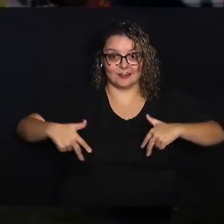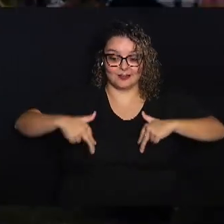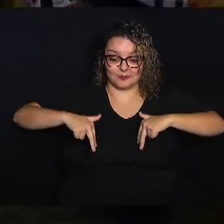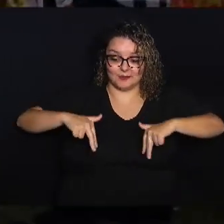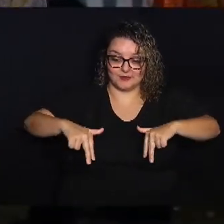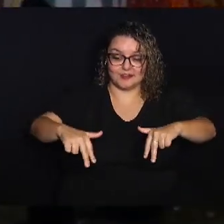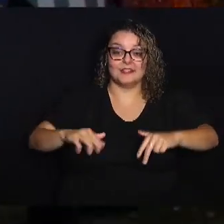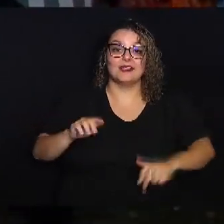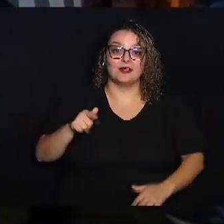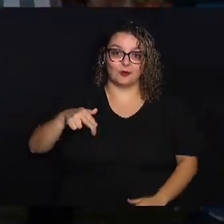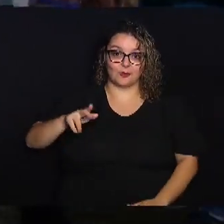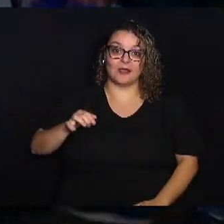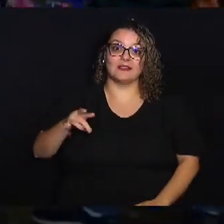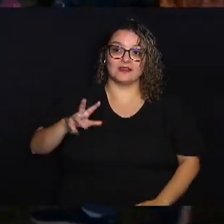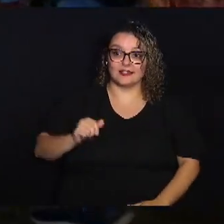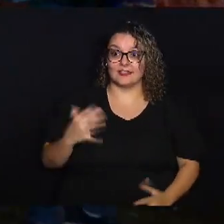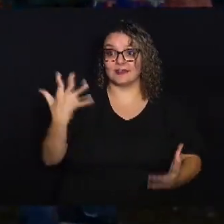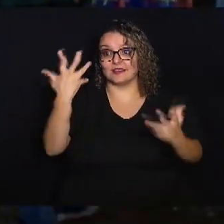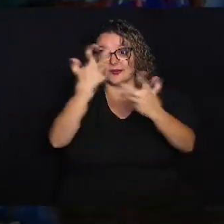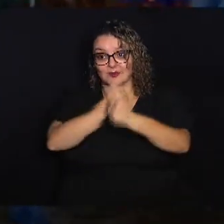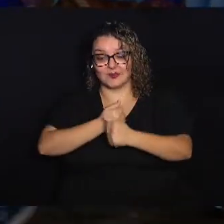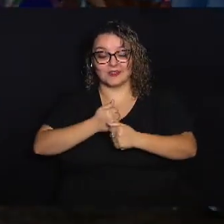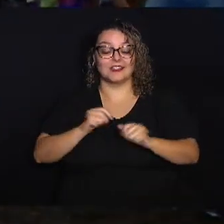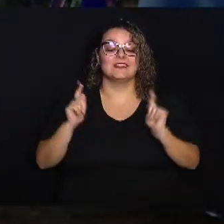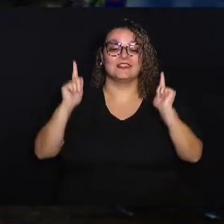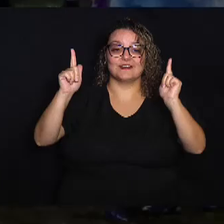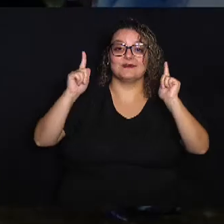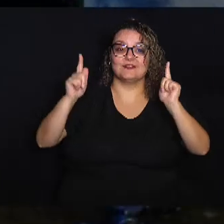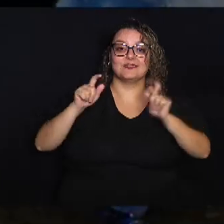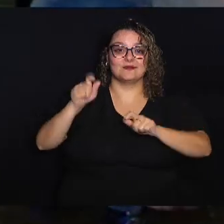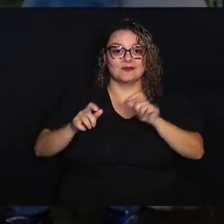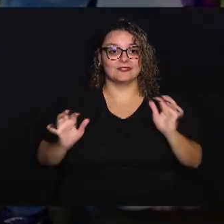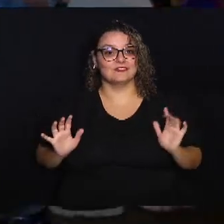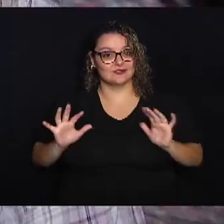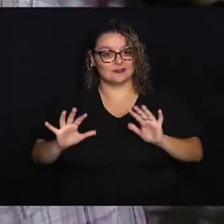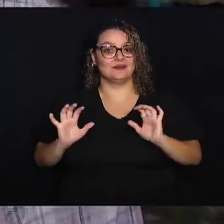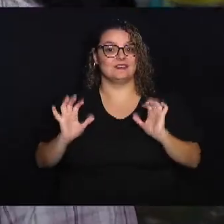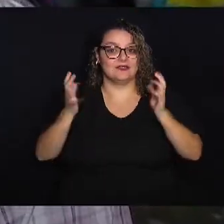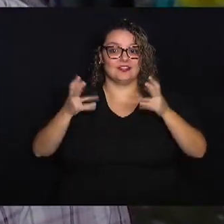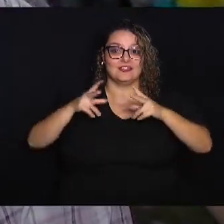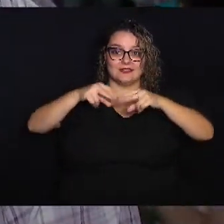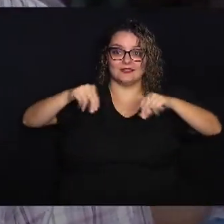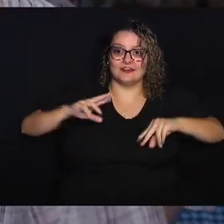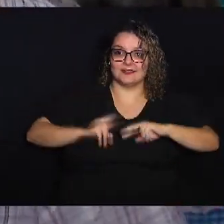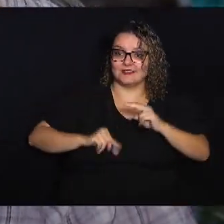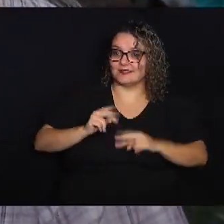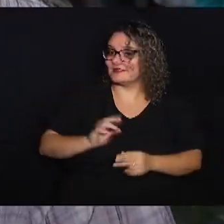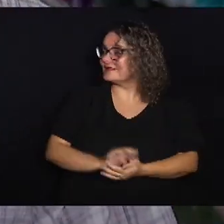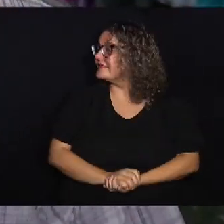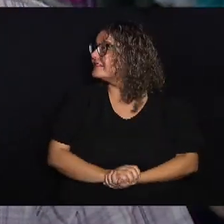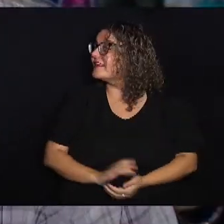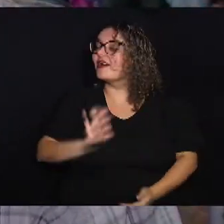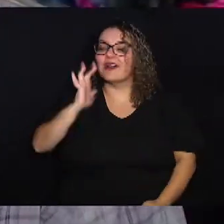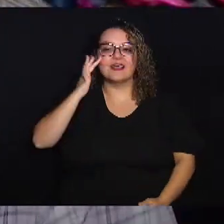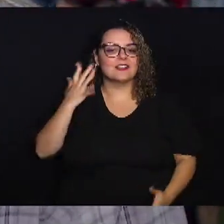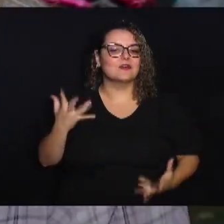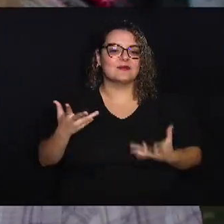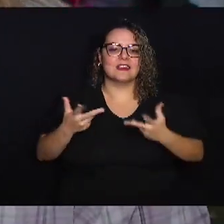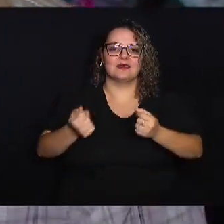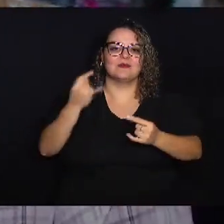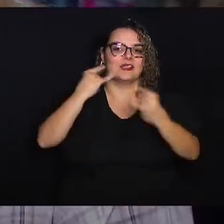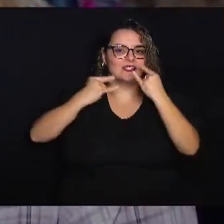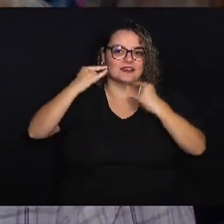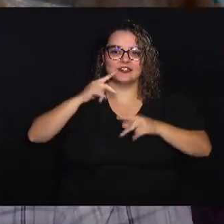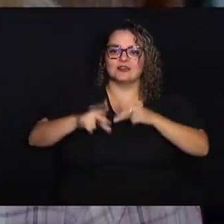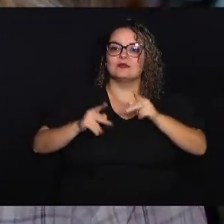que encantam e garantem a diversão das pessoas que prestigiam o evento junino. Eu tô achando ótimo, é uma atração para o público,